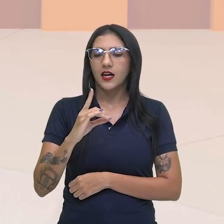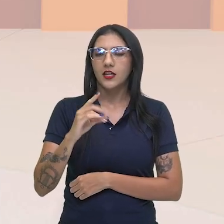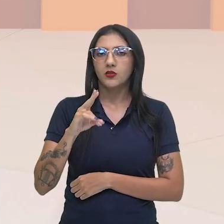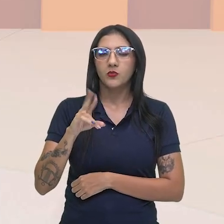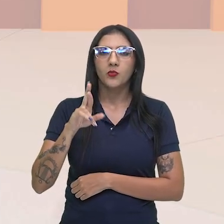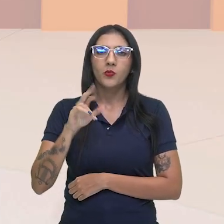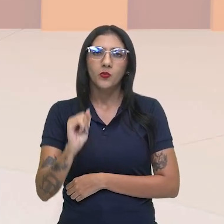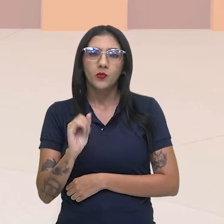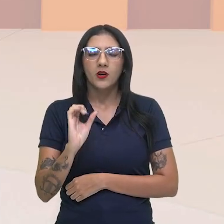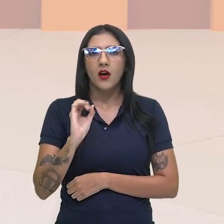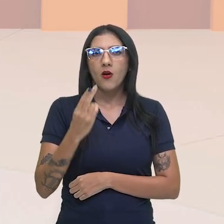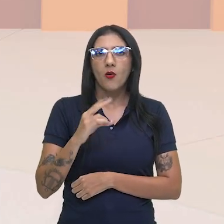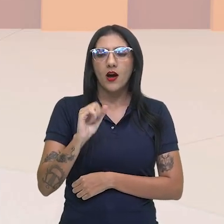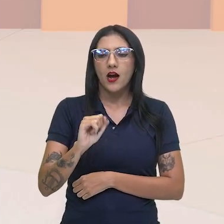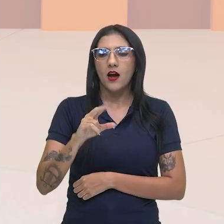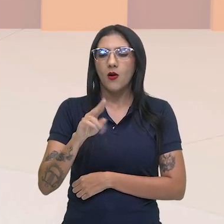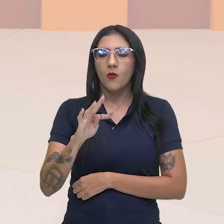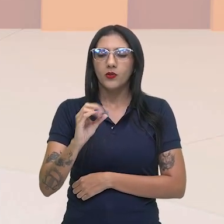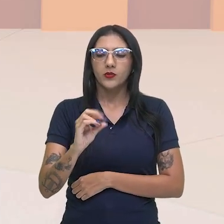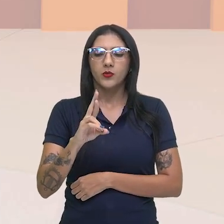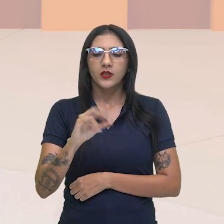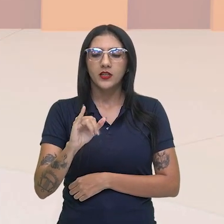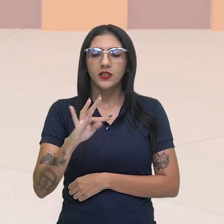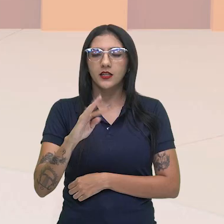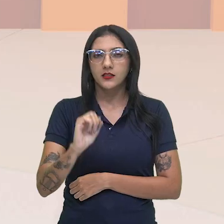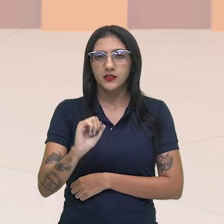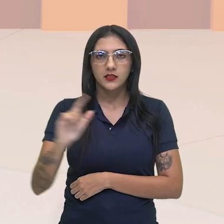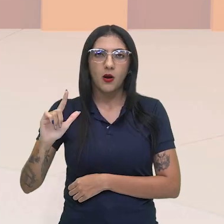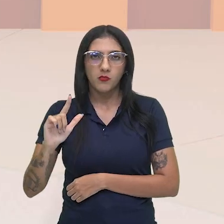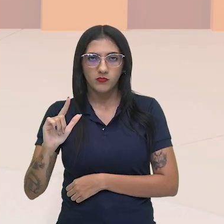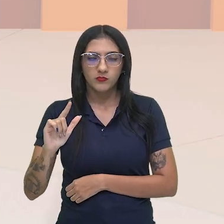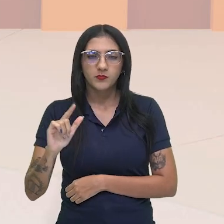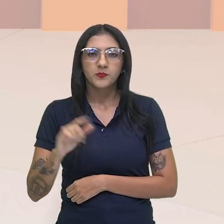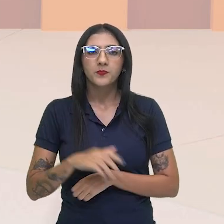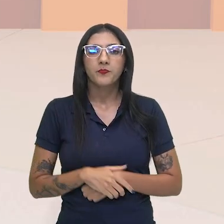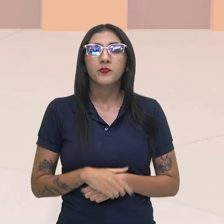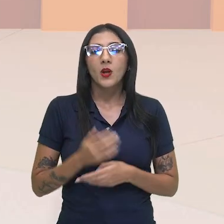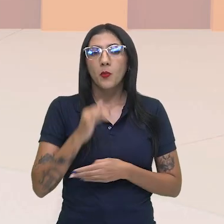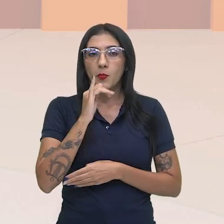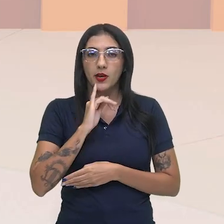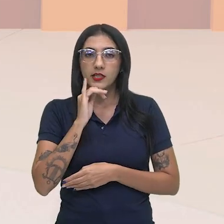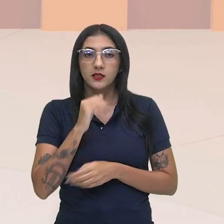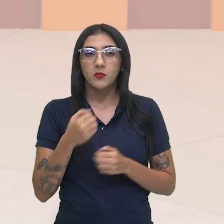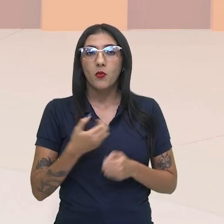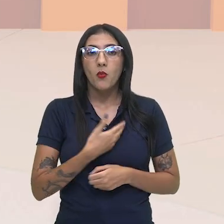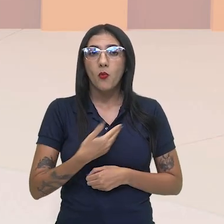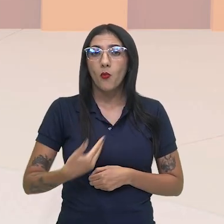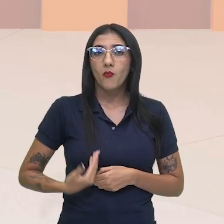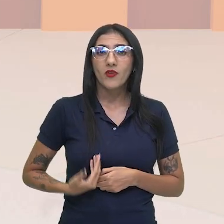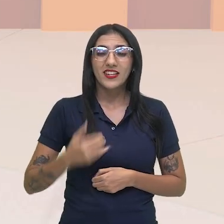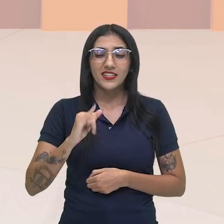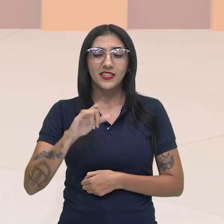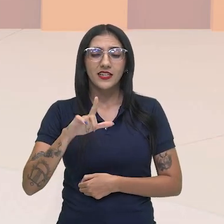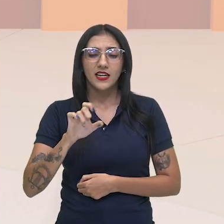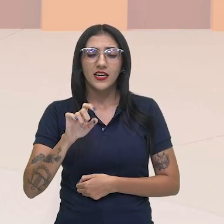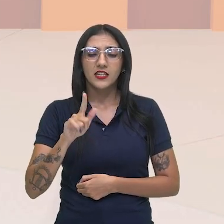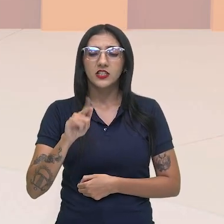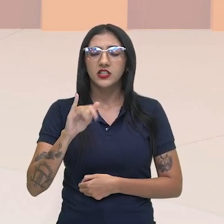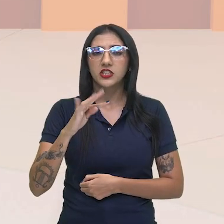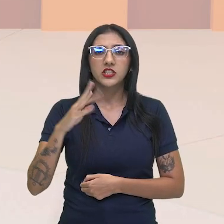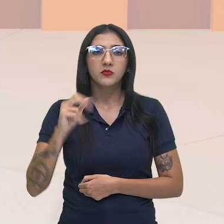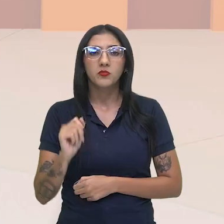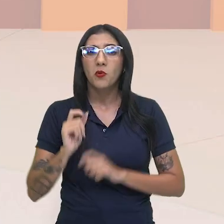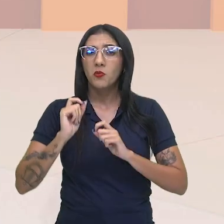É autoritarismo, tá bom? Então, um governo ilegítimo, por exemplo, é uma ditadura, tá certo?